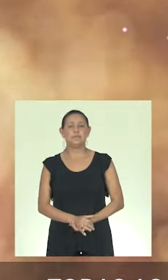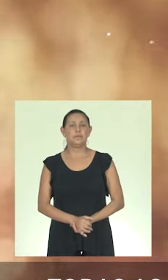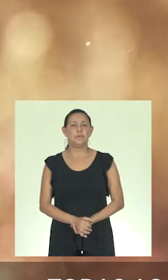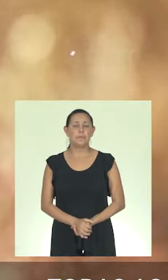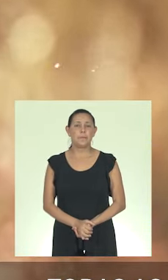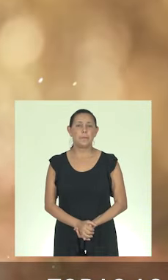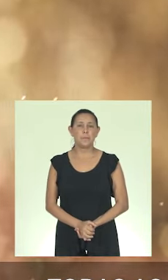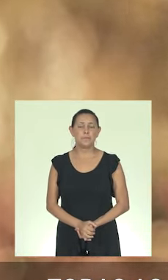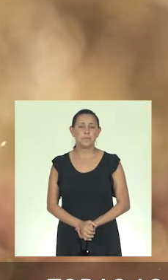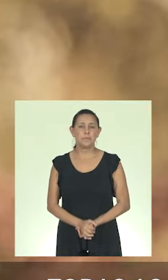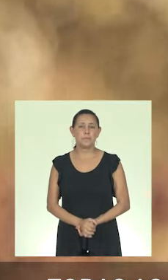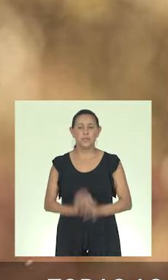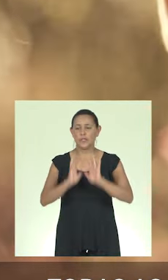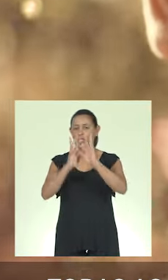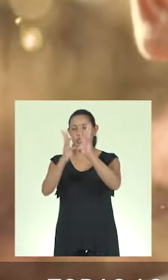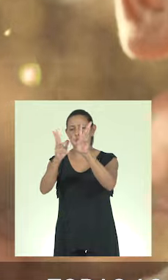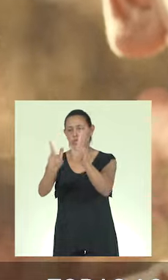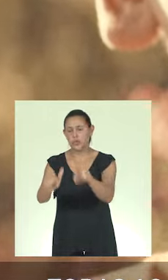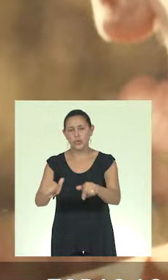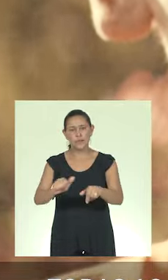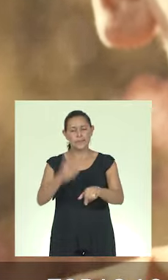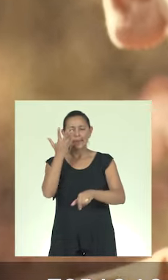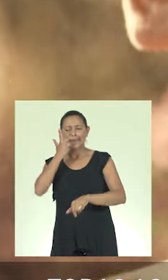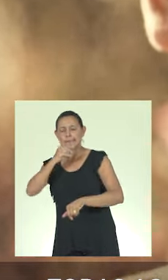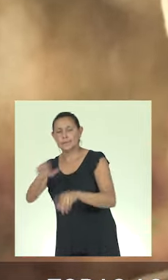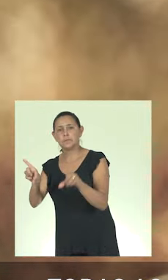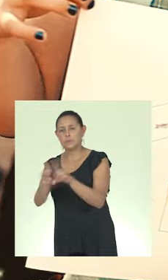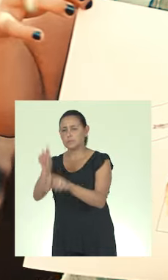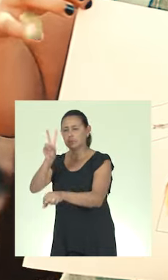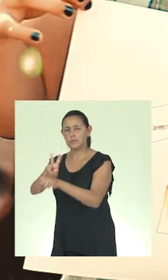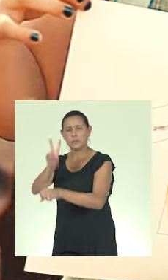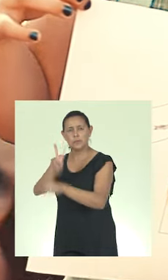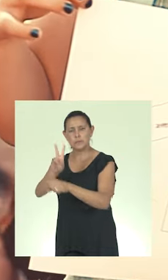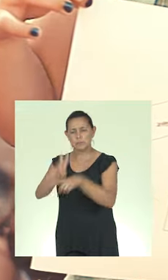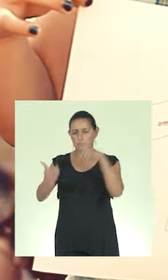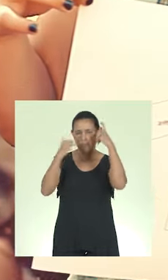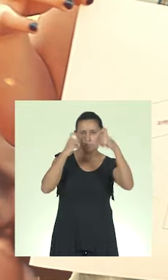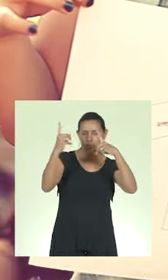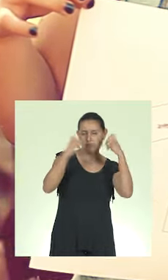Todas as crianças devem ser protegidas da violência doméstica.